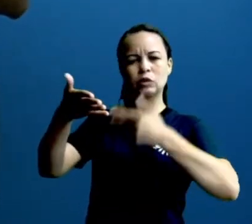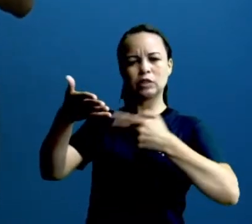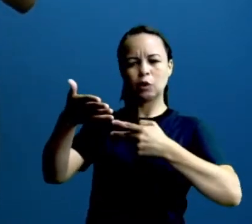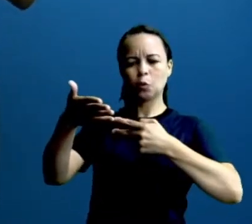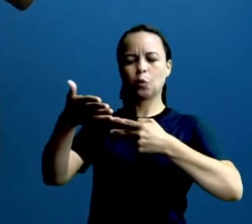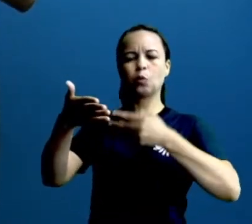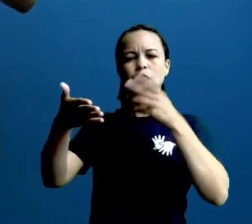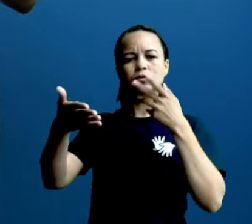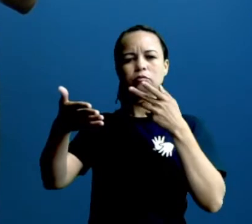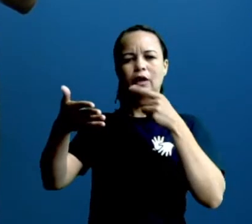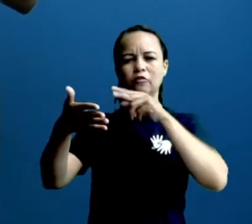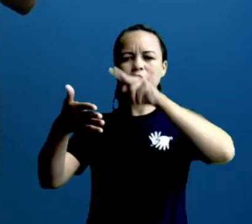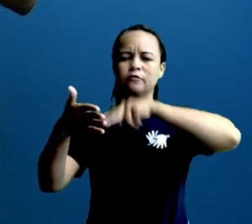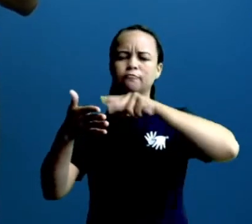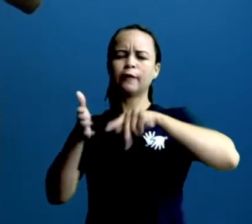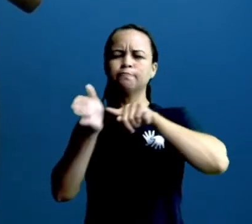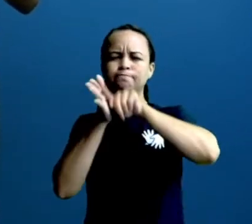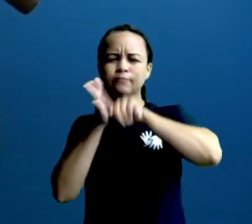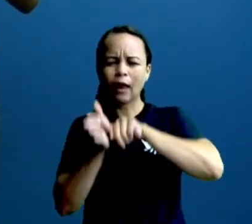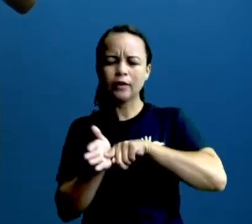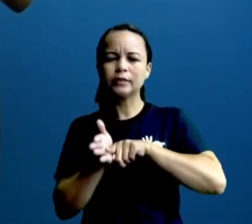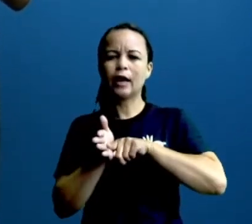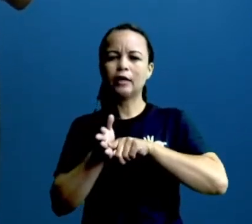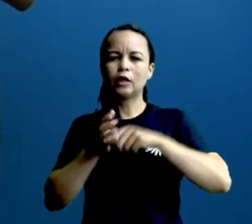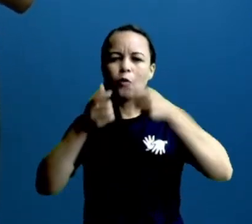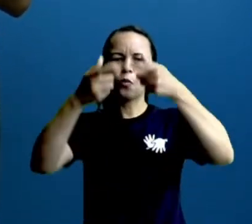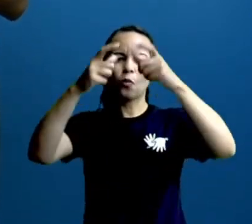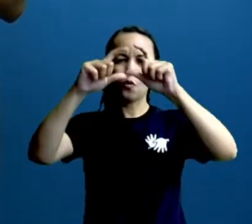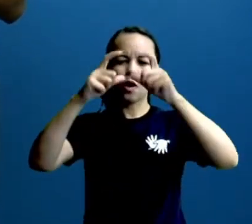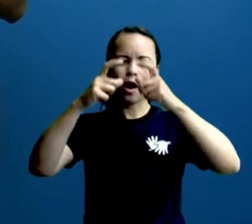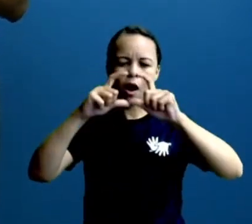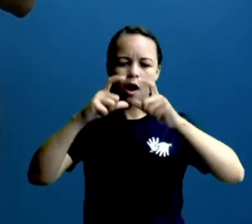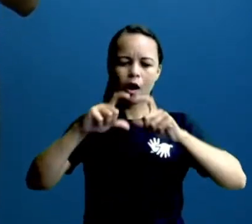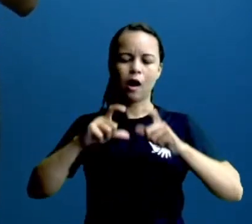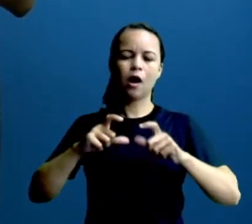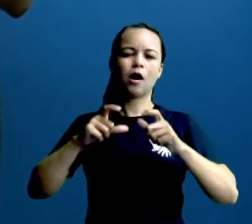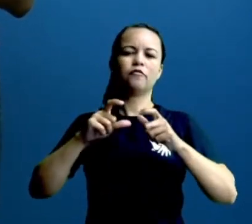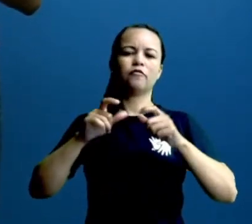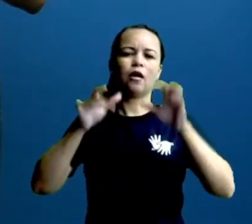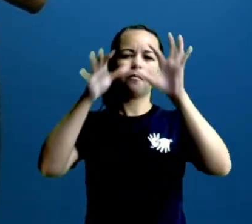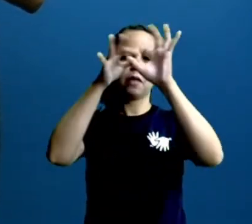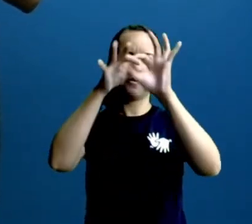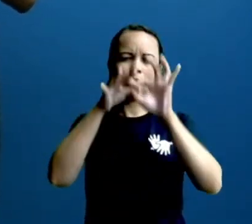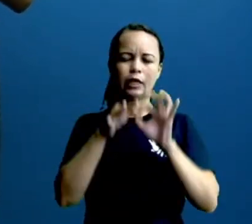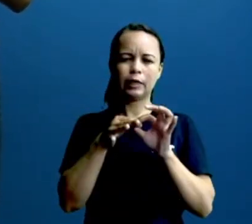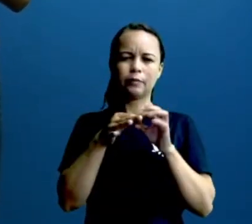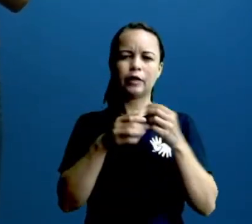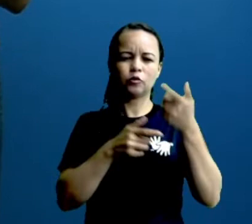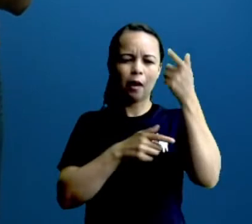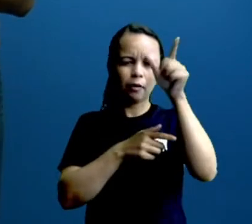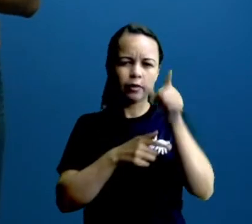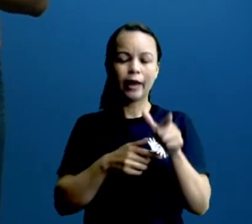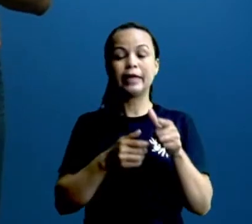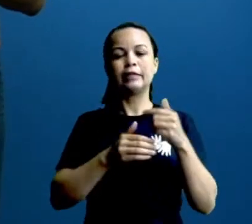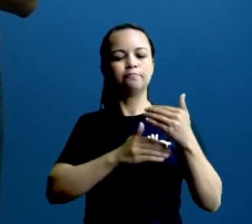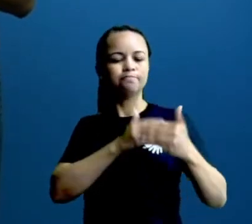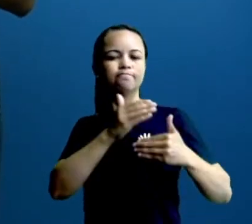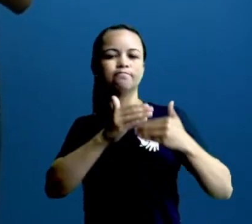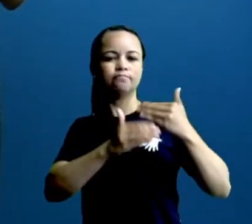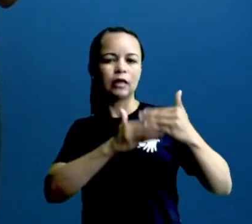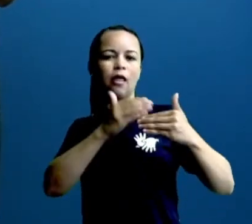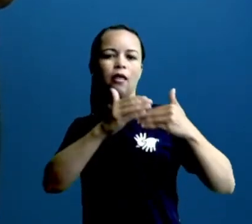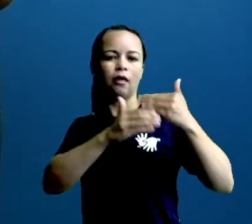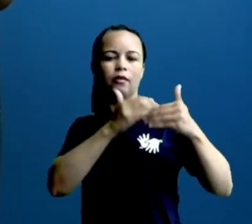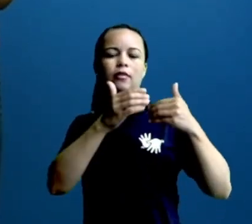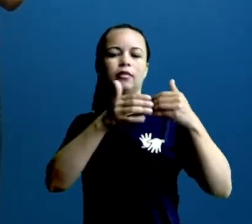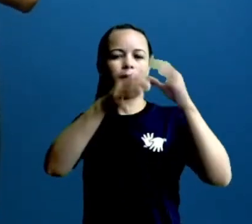vai ligar ao outro, tá? Não é você repetir a mesma ideia, mas você ir buscando sempre um assunto que vai ligando,